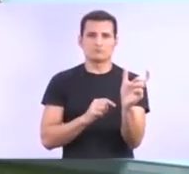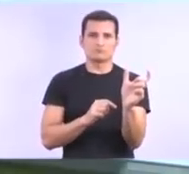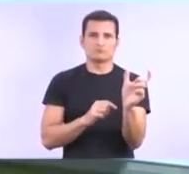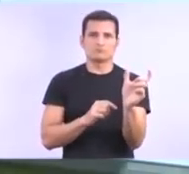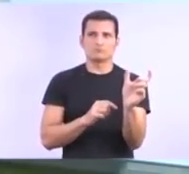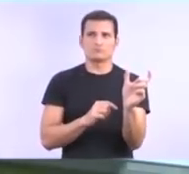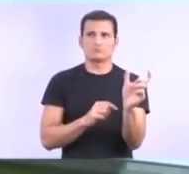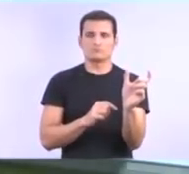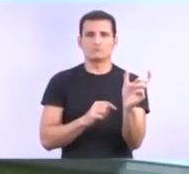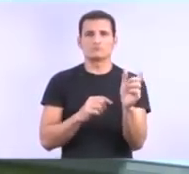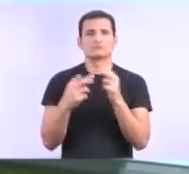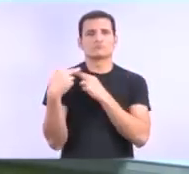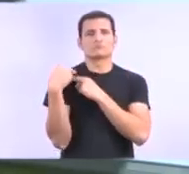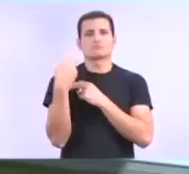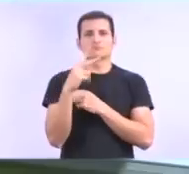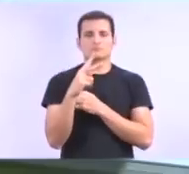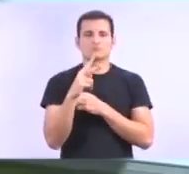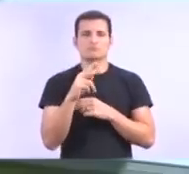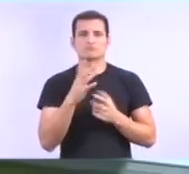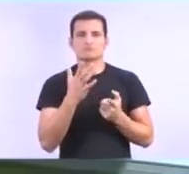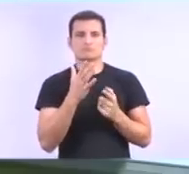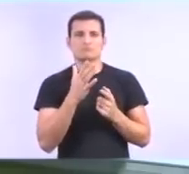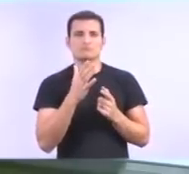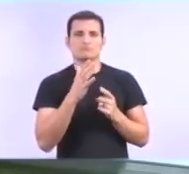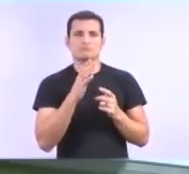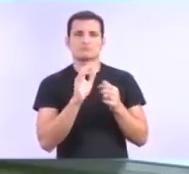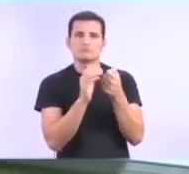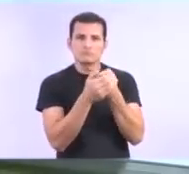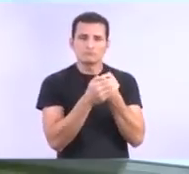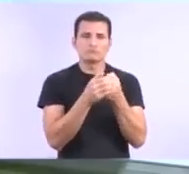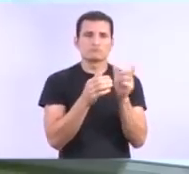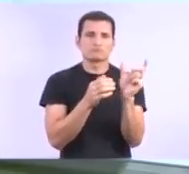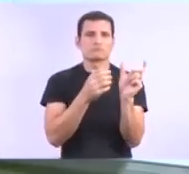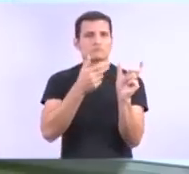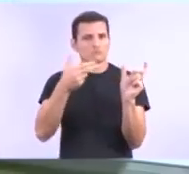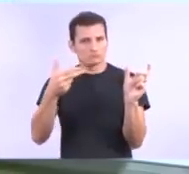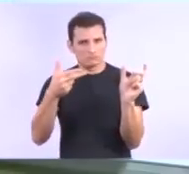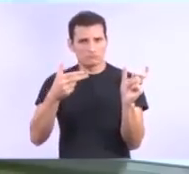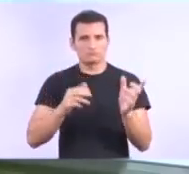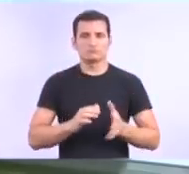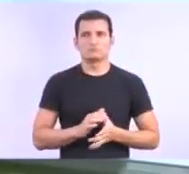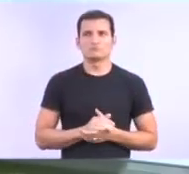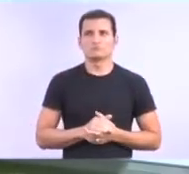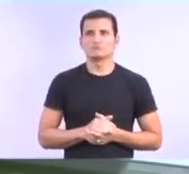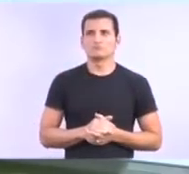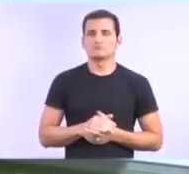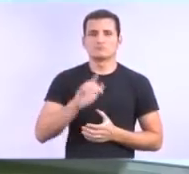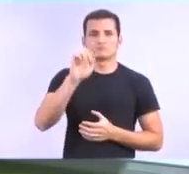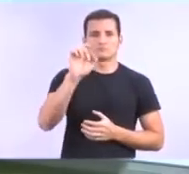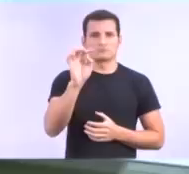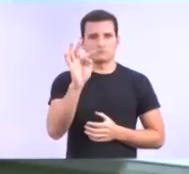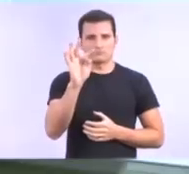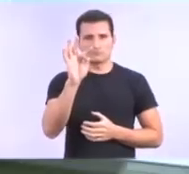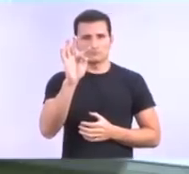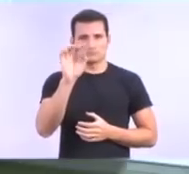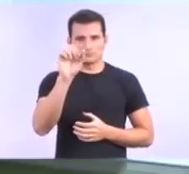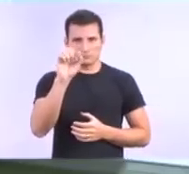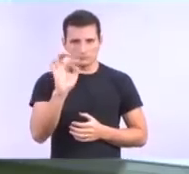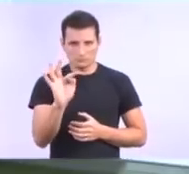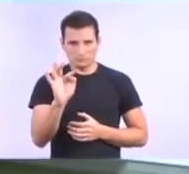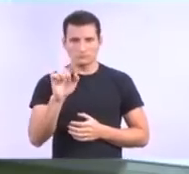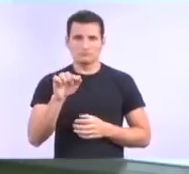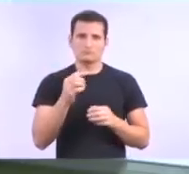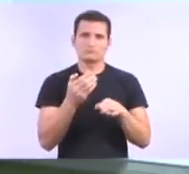get? Qual é a principal função? Proteger o estado do objeto. Tá bom, perfeito. Get set é um mecanismo de